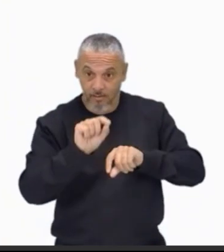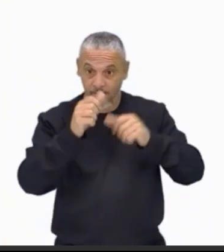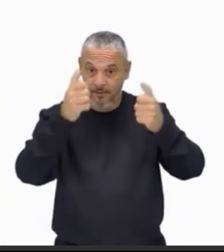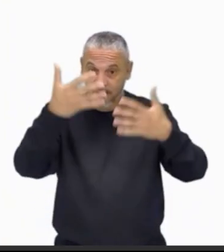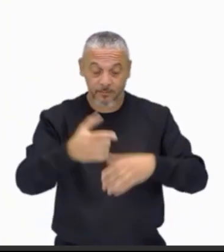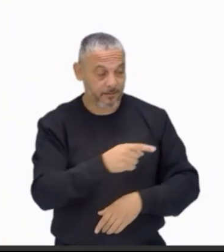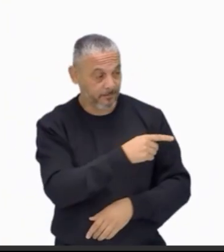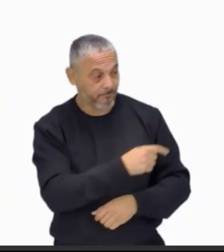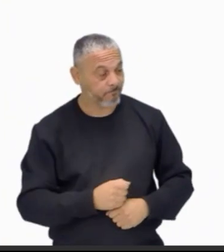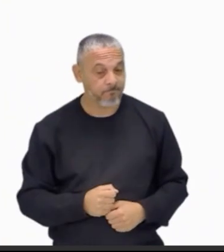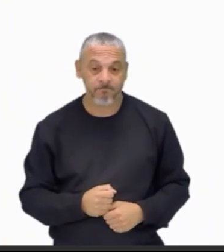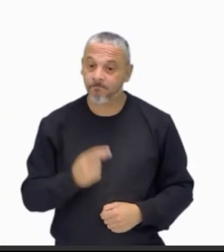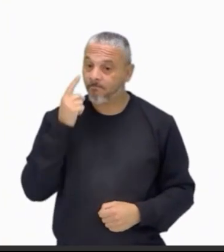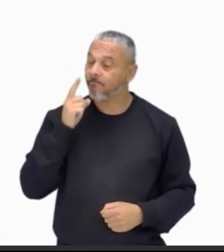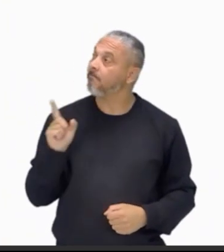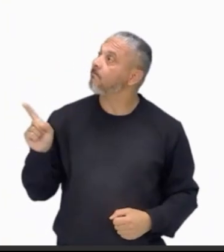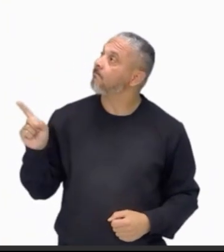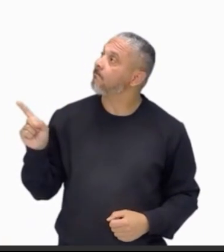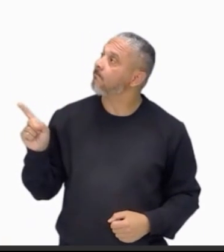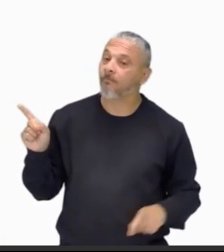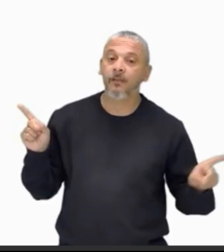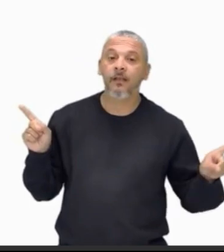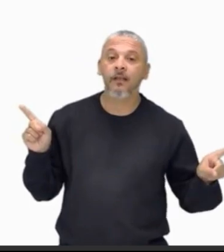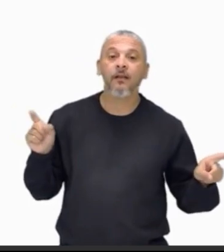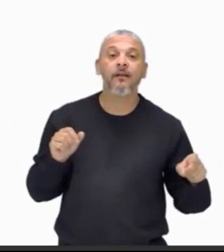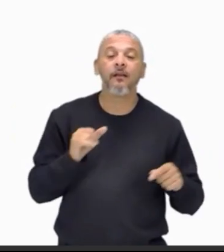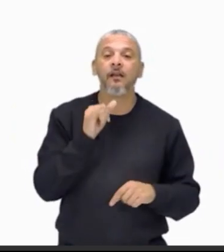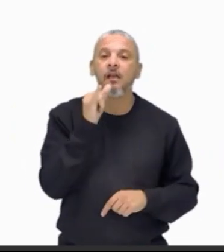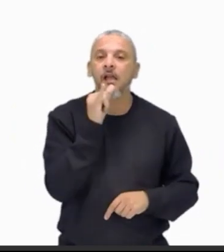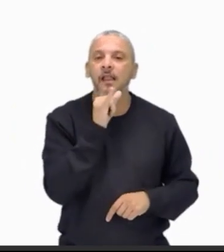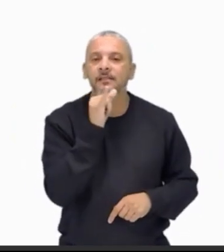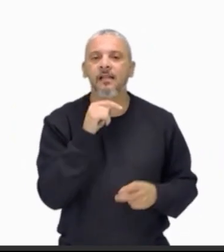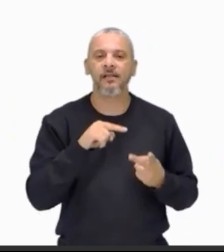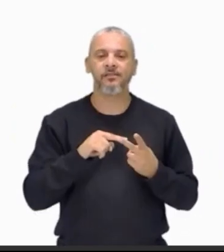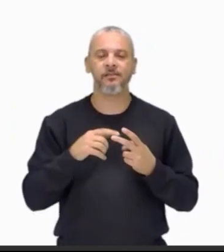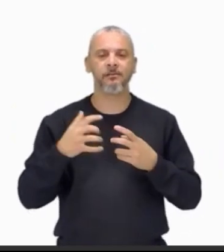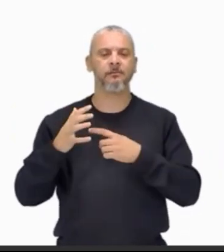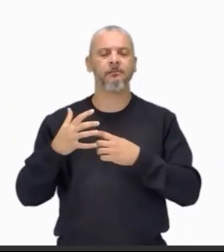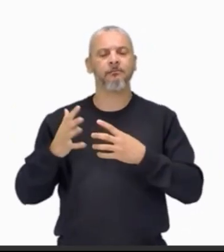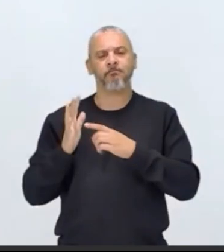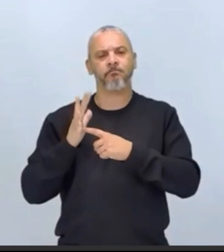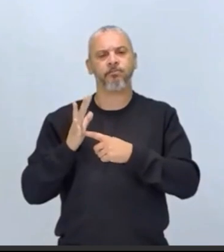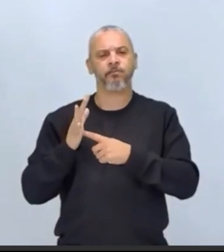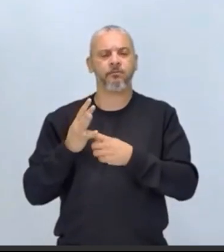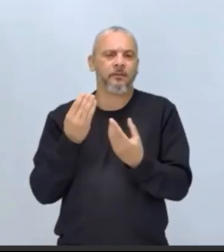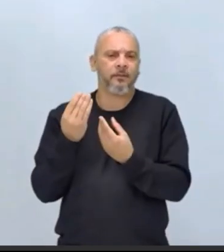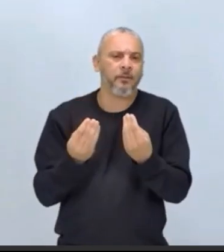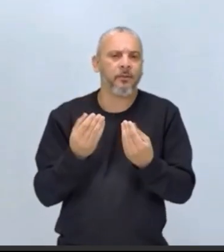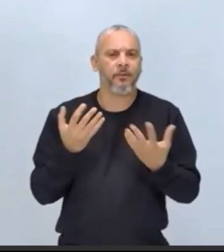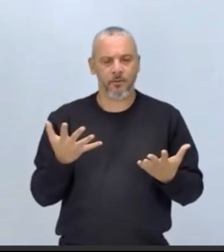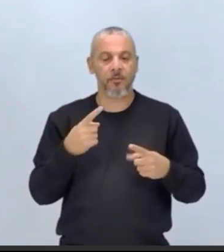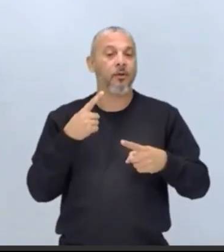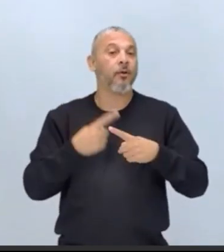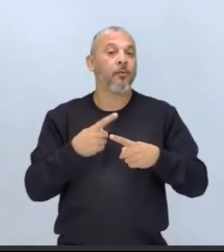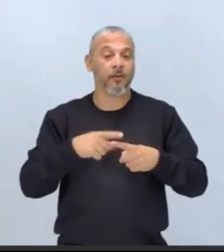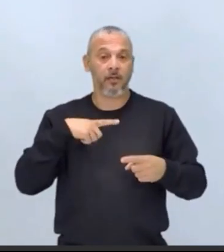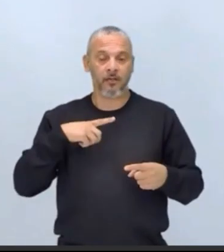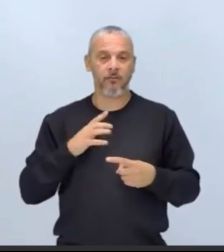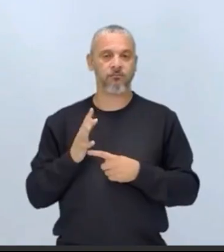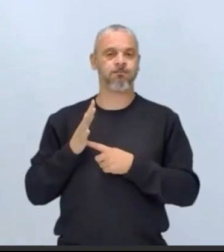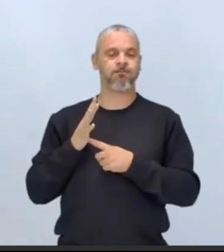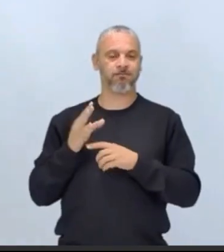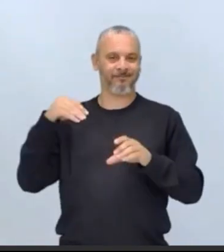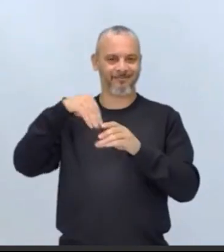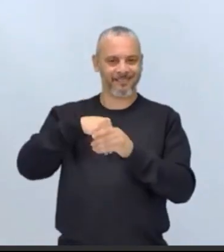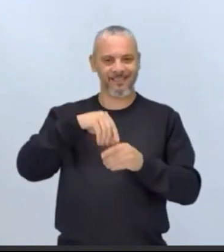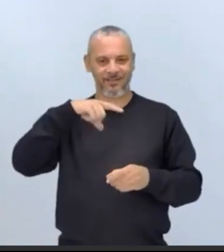vamos trazer aí um pouquinho sobre a eletricidade, um pouquinho sobre a mecânica. Por quê? Porque junto com o nosso autômato vai um motor, e